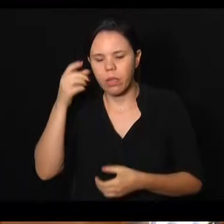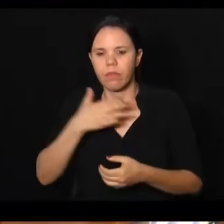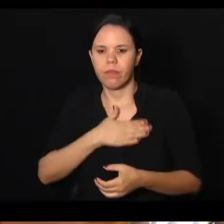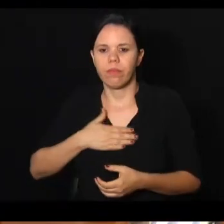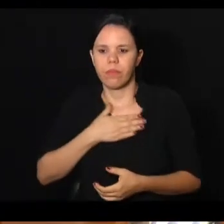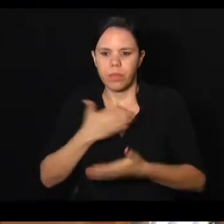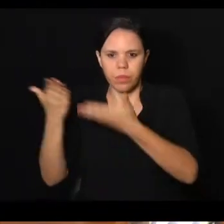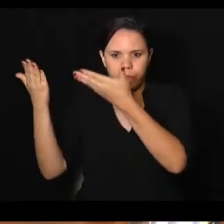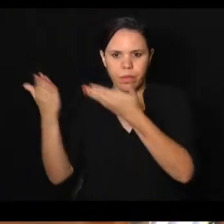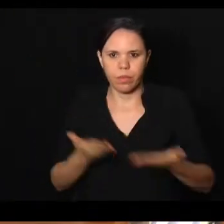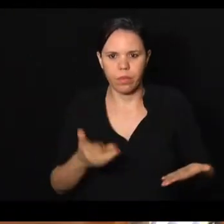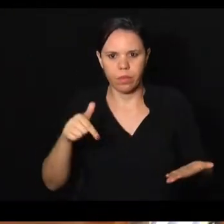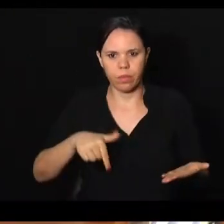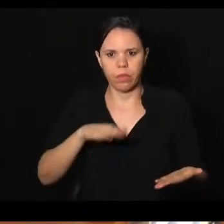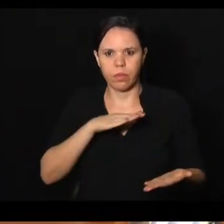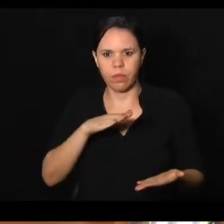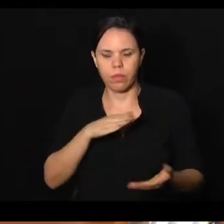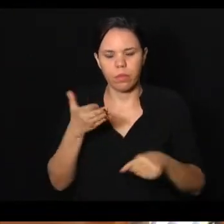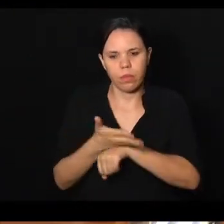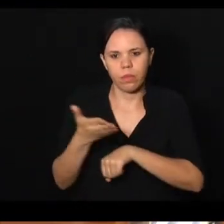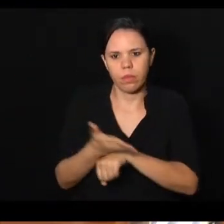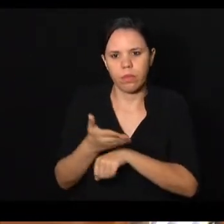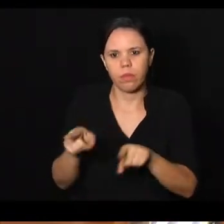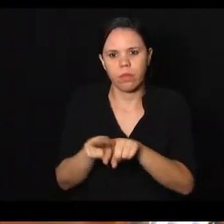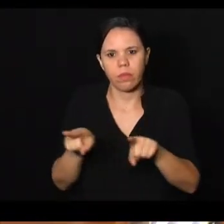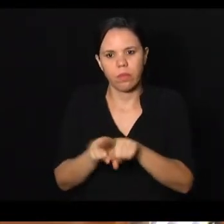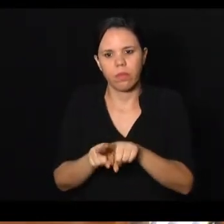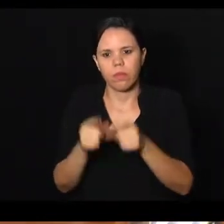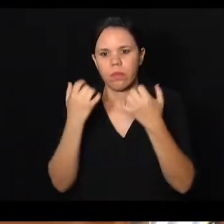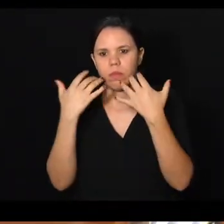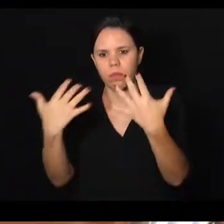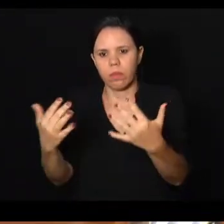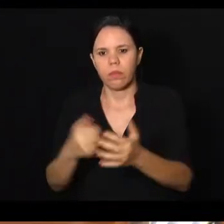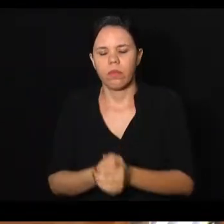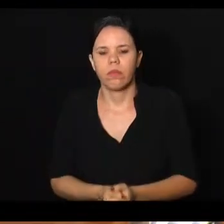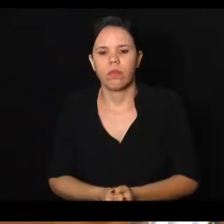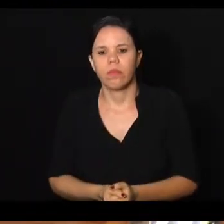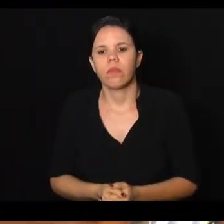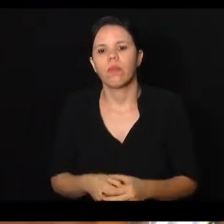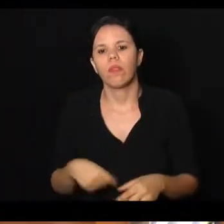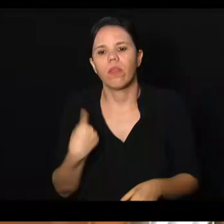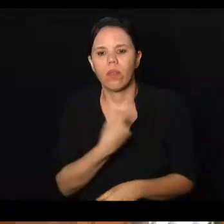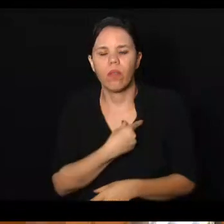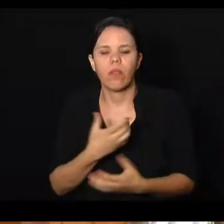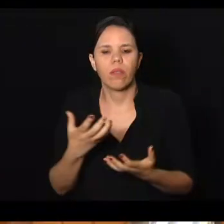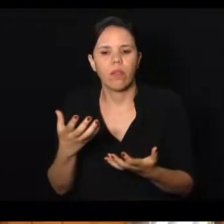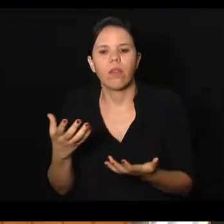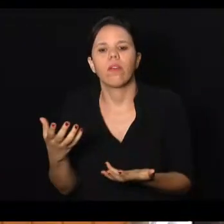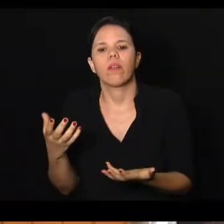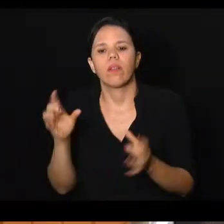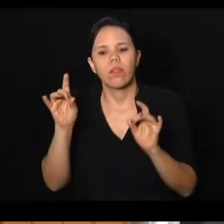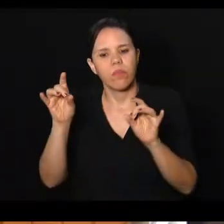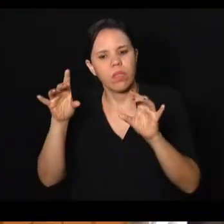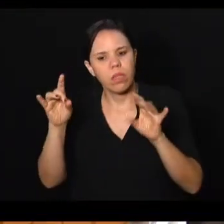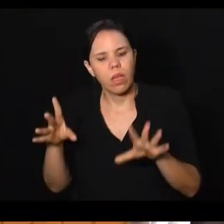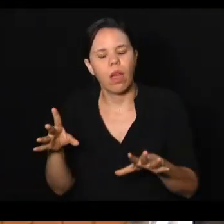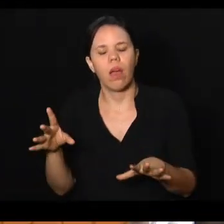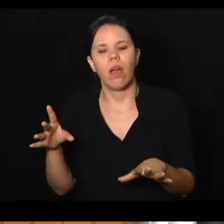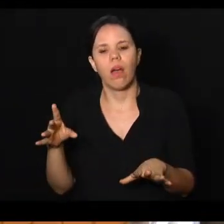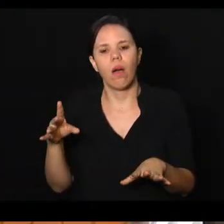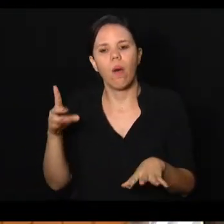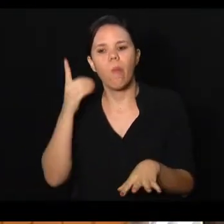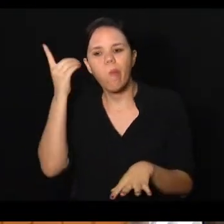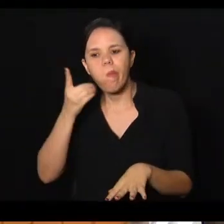nossa cidade e participar também desta audiência. E a nossa querida deputada Valéria Bolsonaro, que está